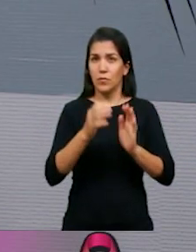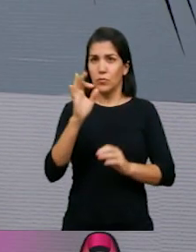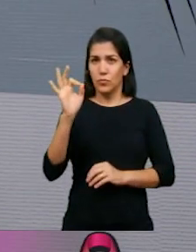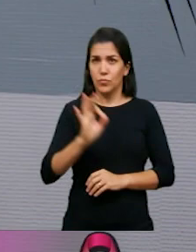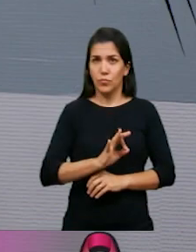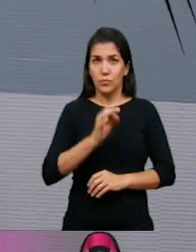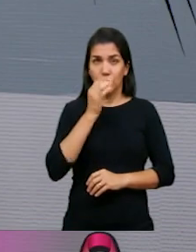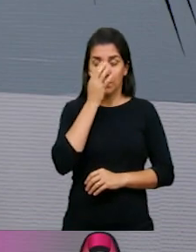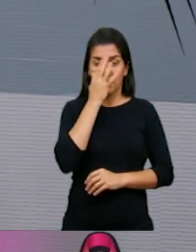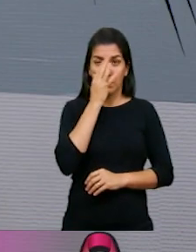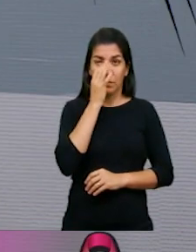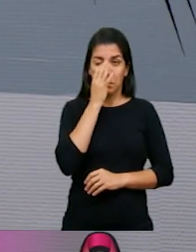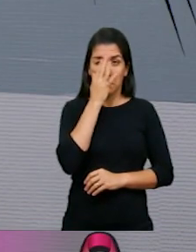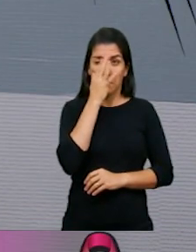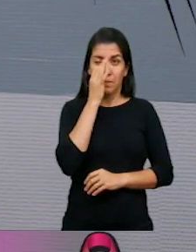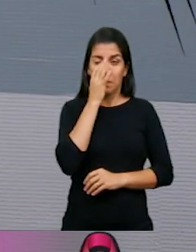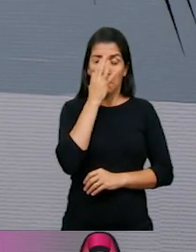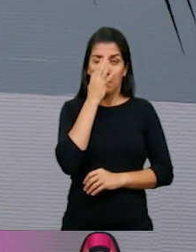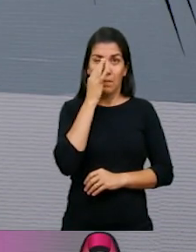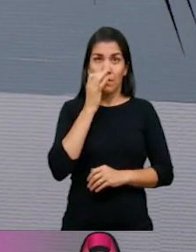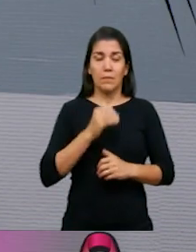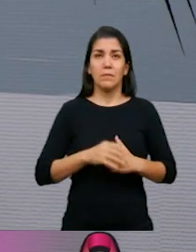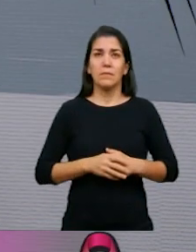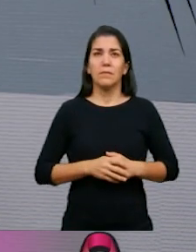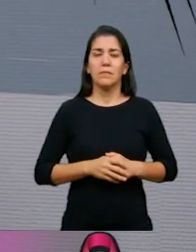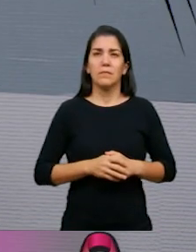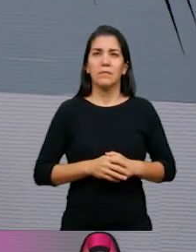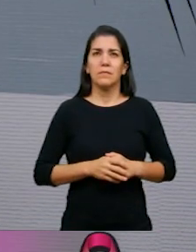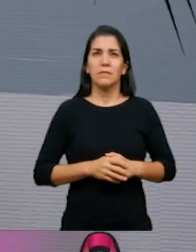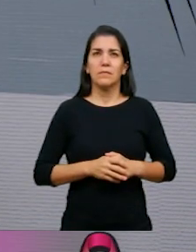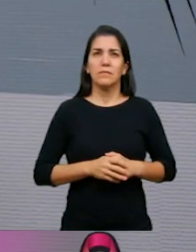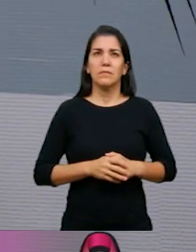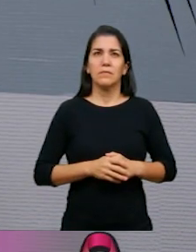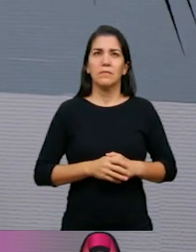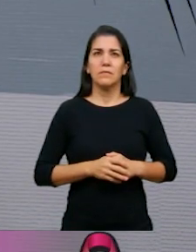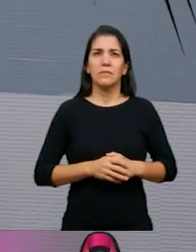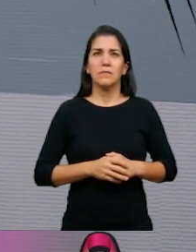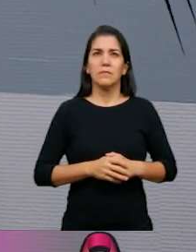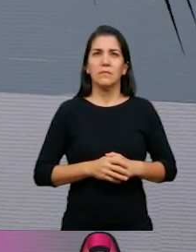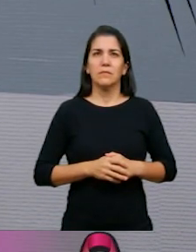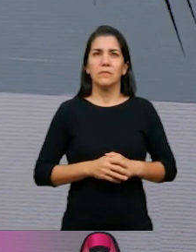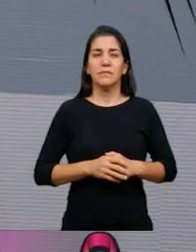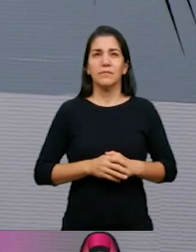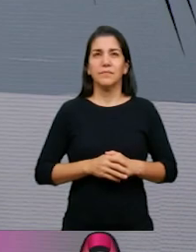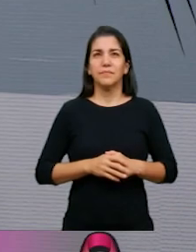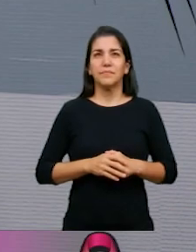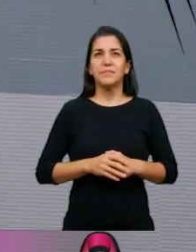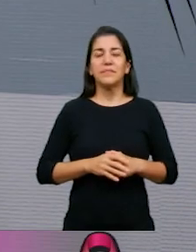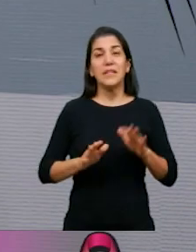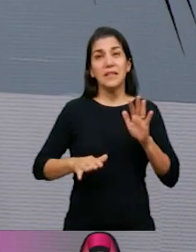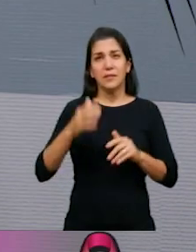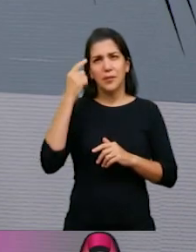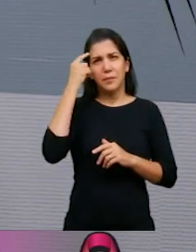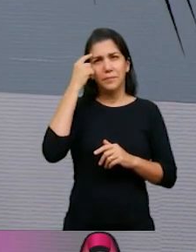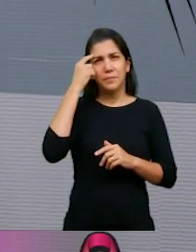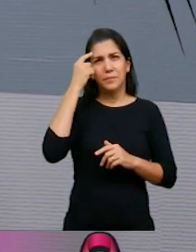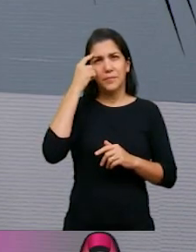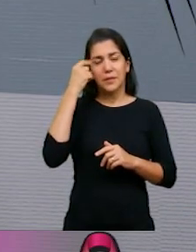merece que essa taxa seja publicada. Então, essa é a mudança. Então, para não parecer que eu sou louco, que eu dei um voto e